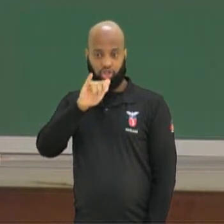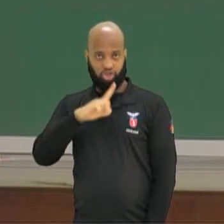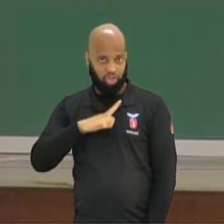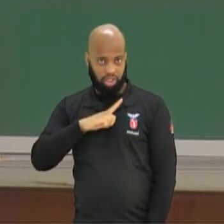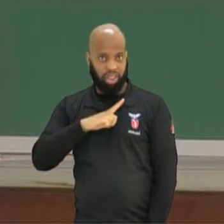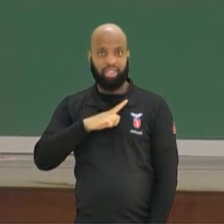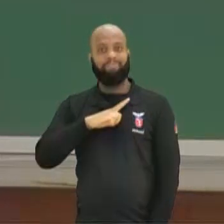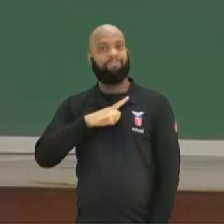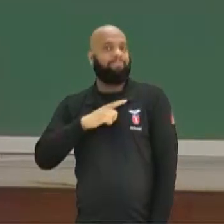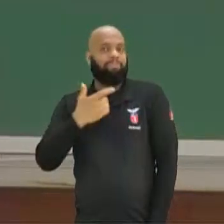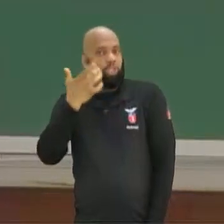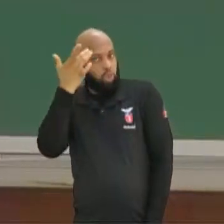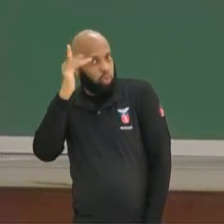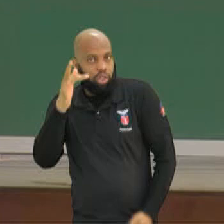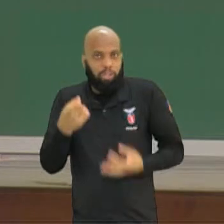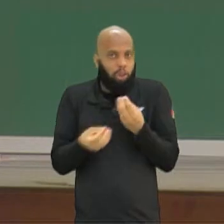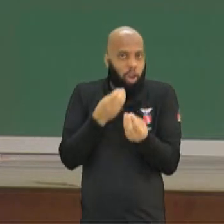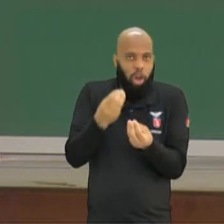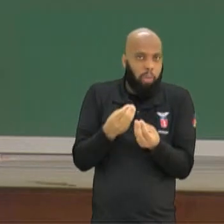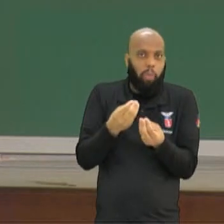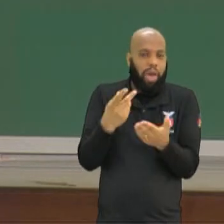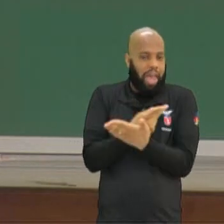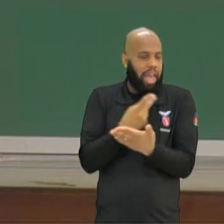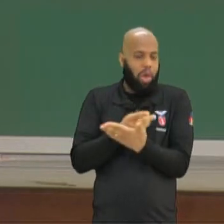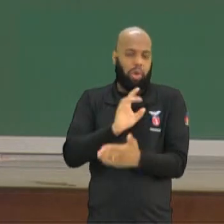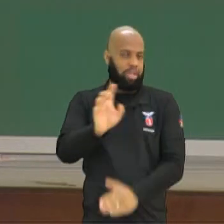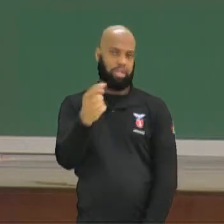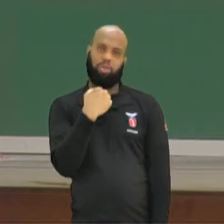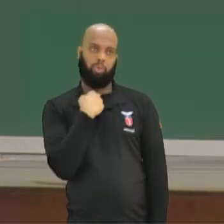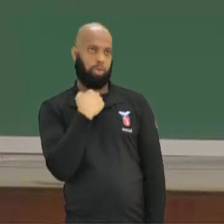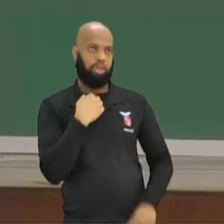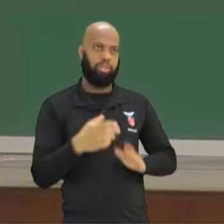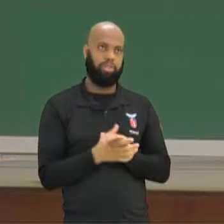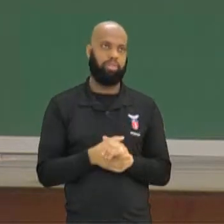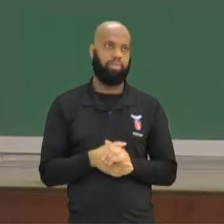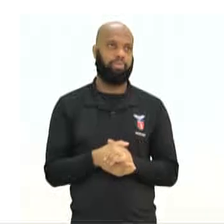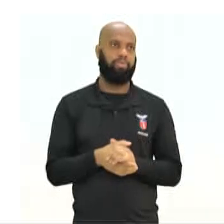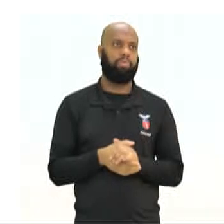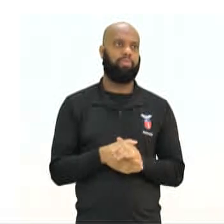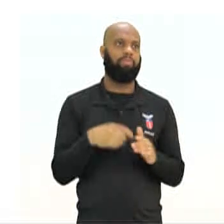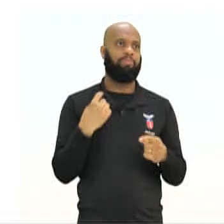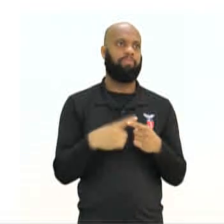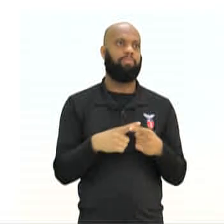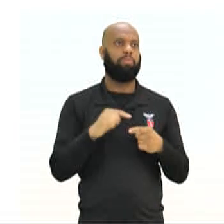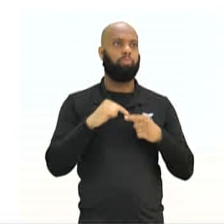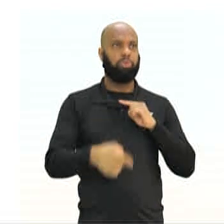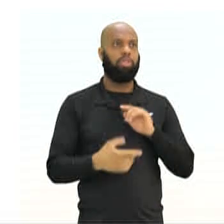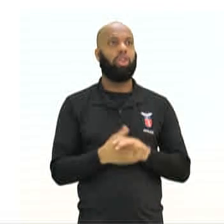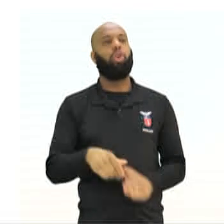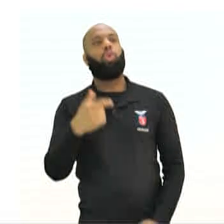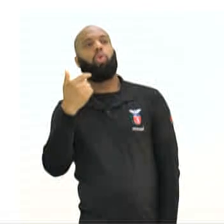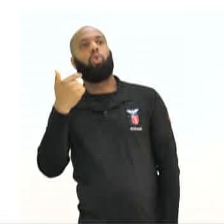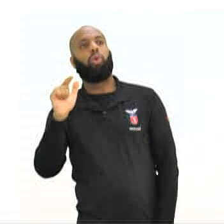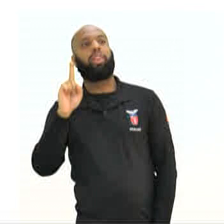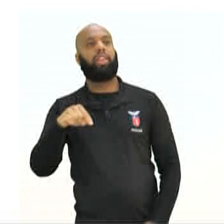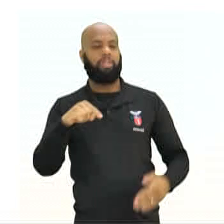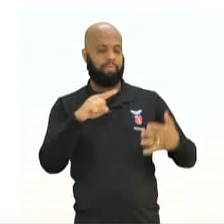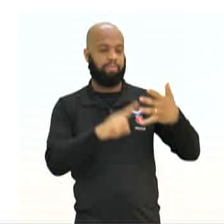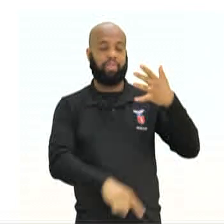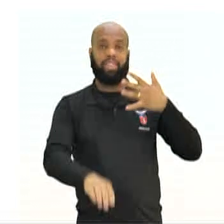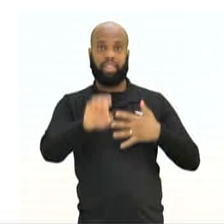não pode existir erros em assertivas. Ó. Essa questão já morre. Vamos para a nossa letra E